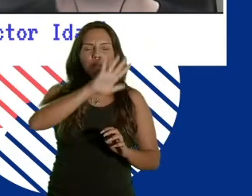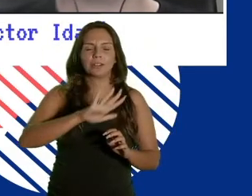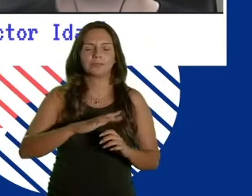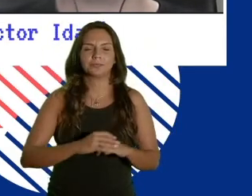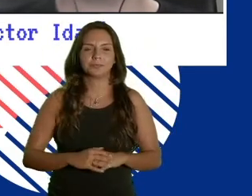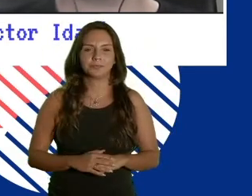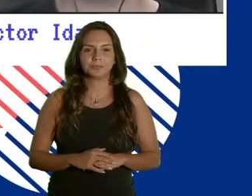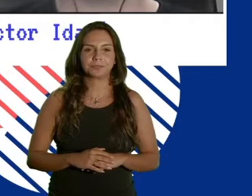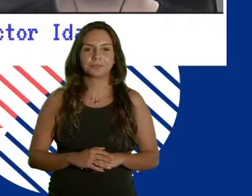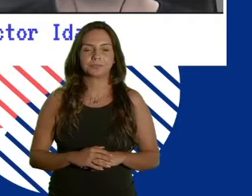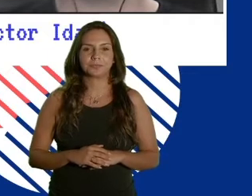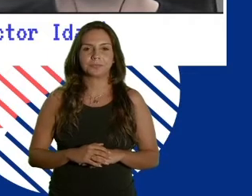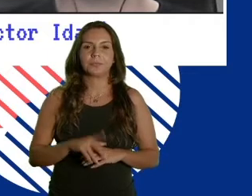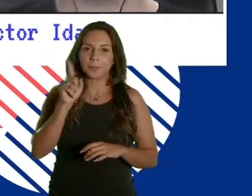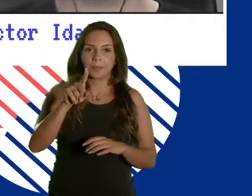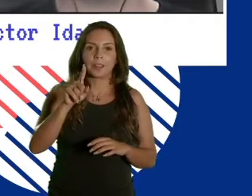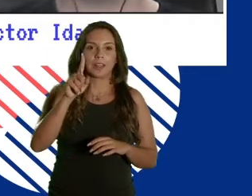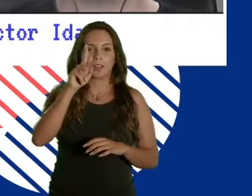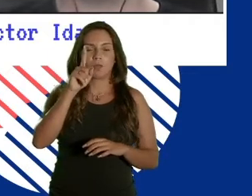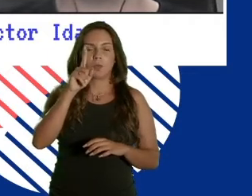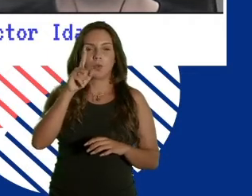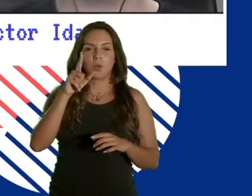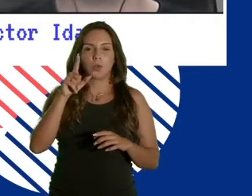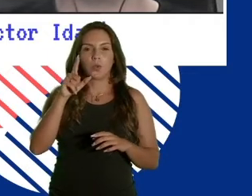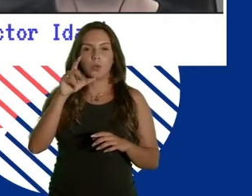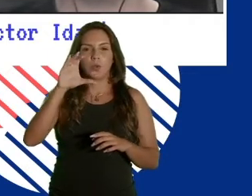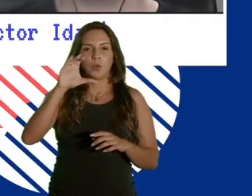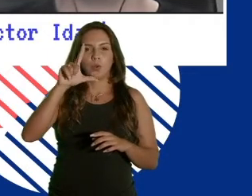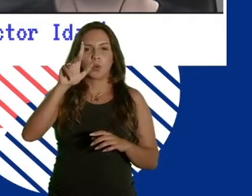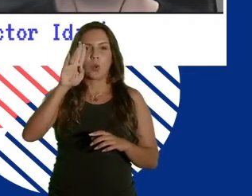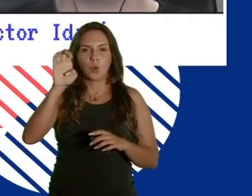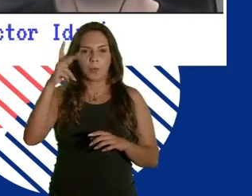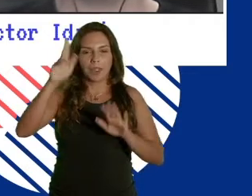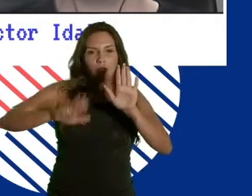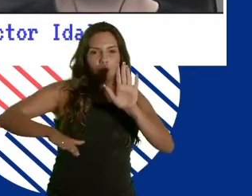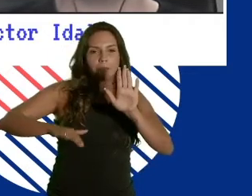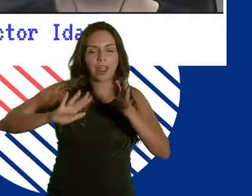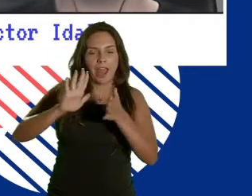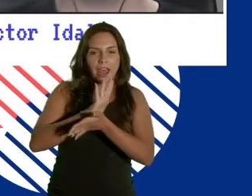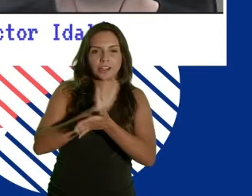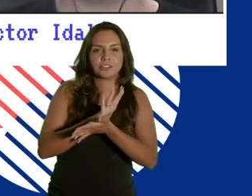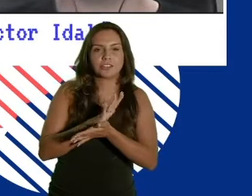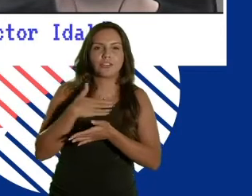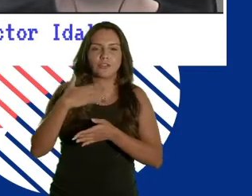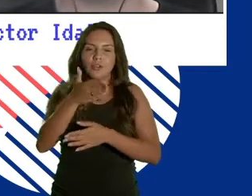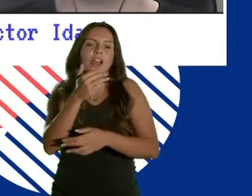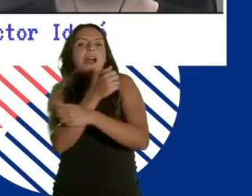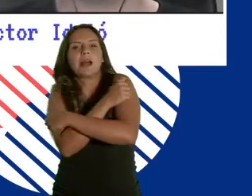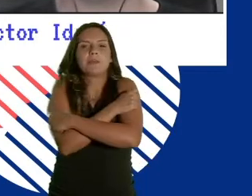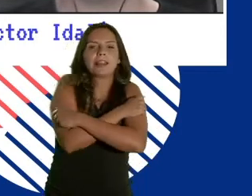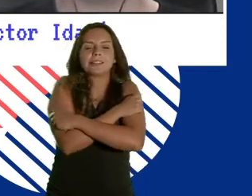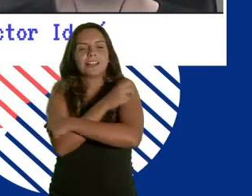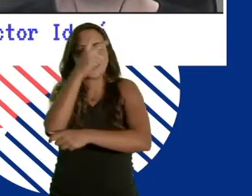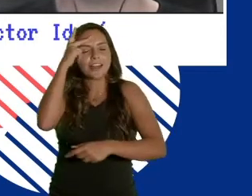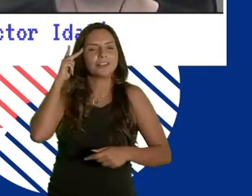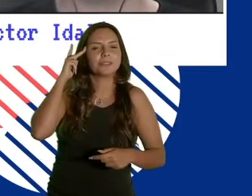por incrível que pareça, foi lá no Clube Araxá. As pessoas foram, eu abraçava as pessoas